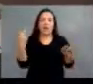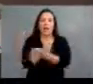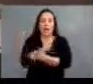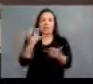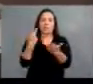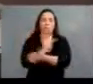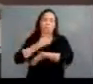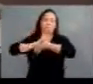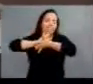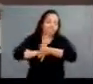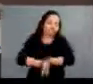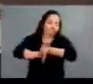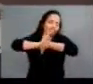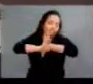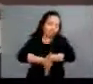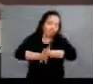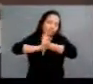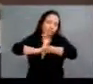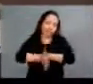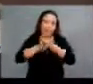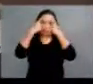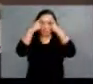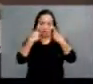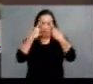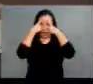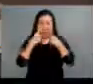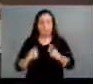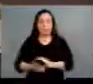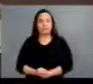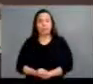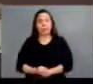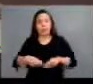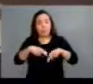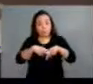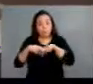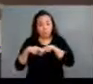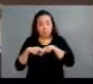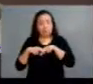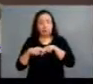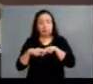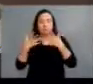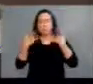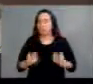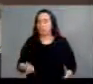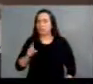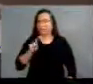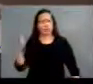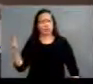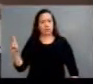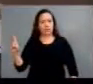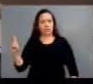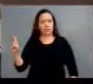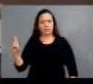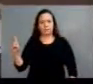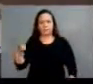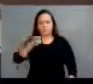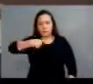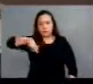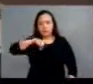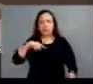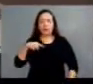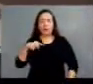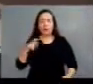tipo de preconceito e de violência. Por isso é inconcebível que nós,